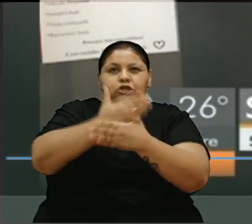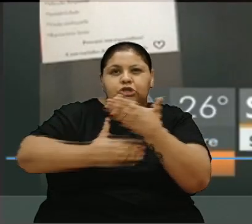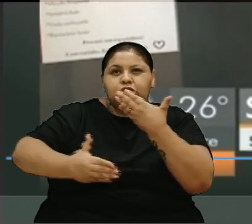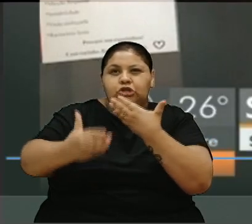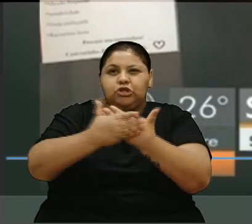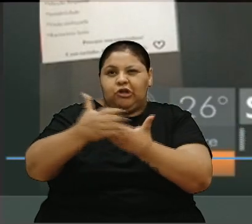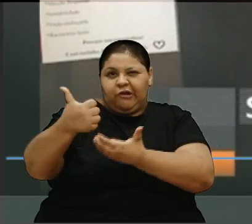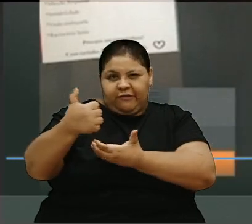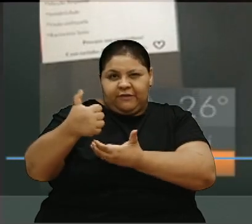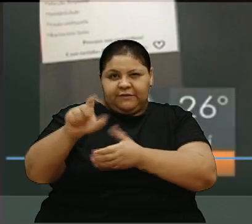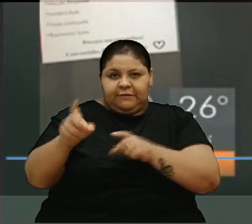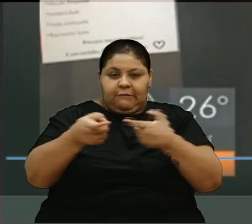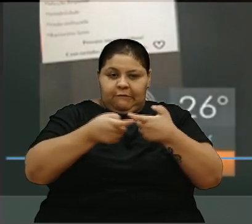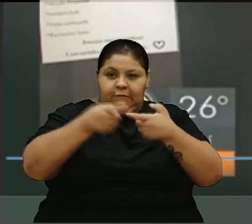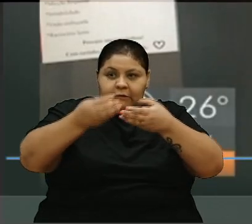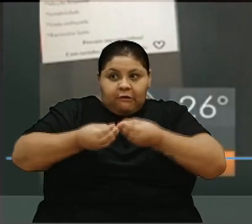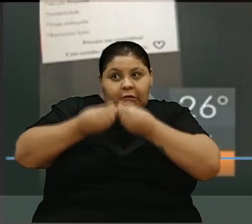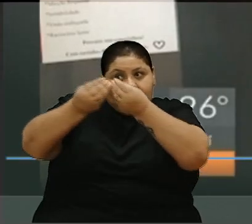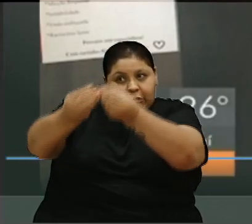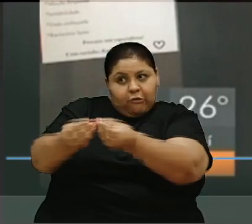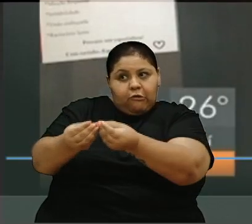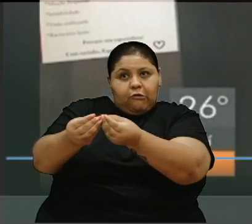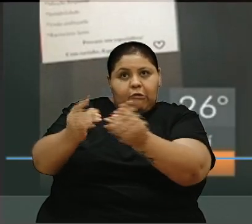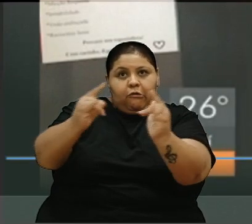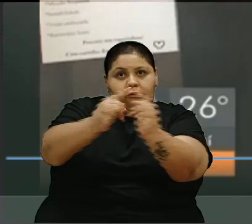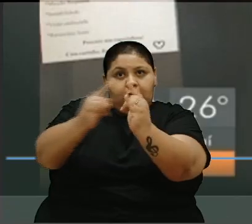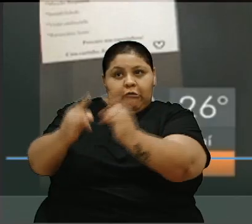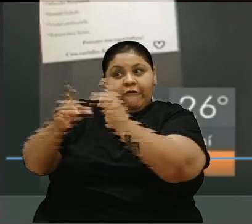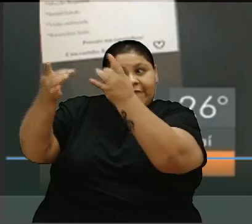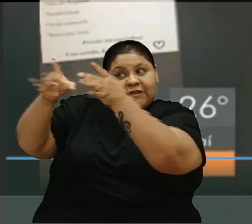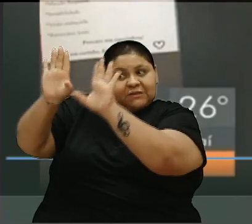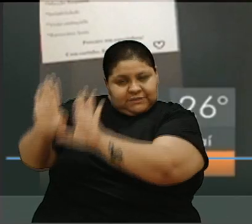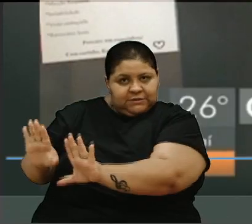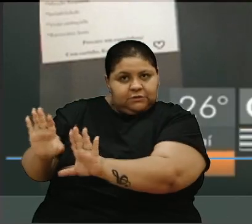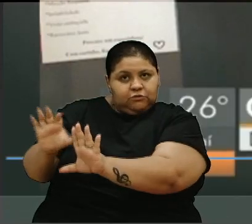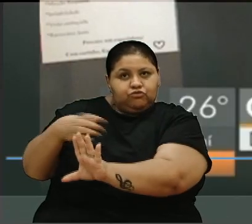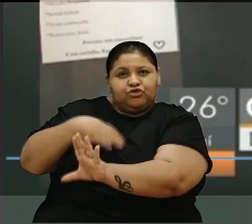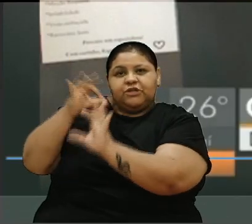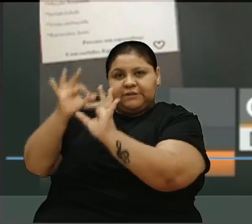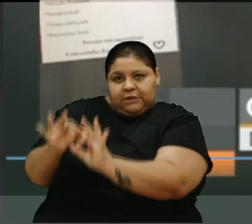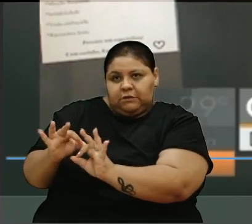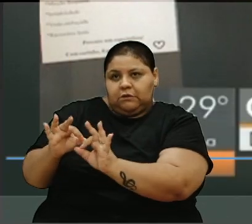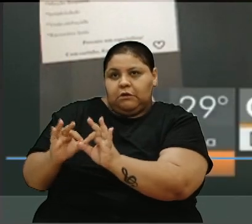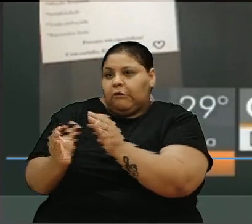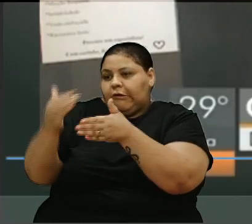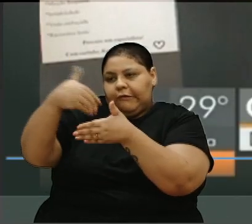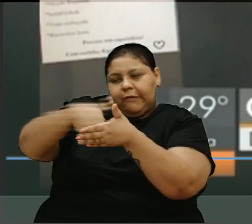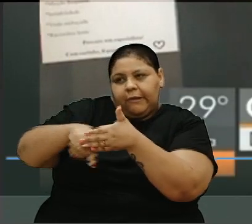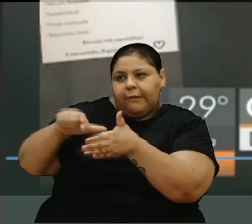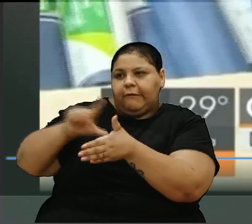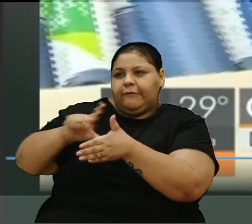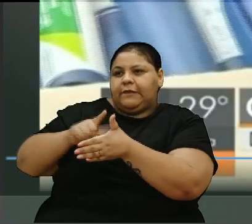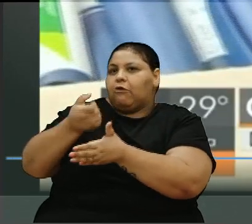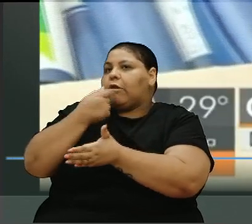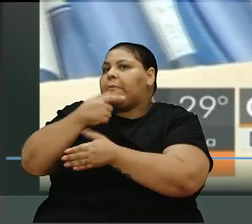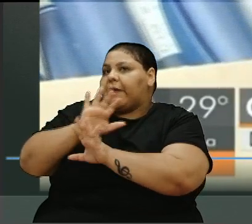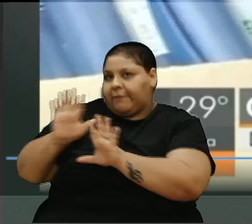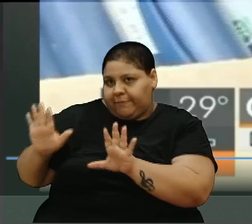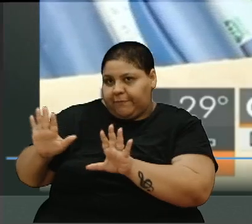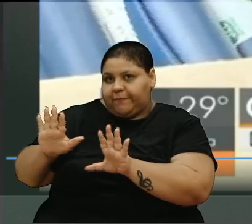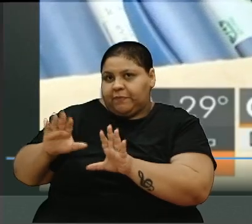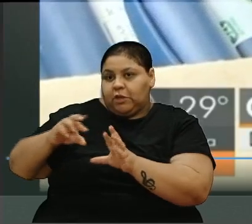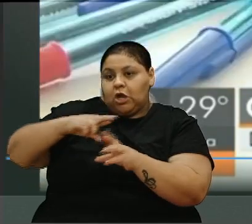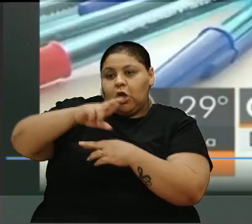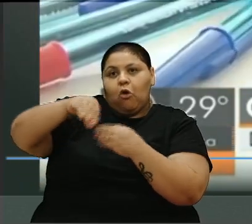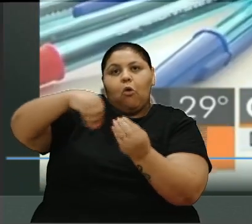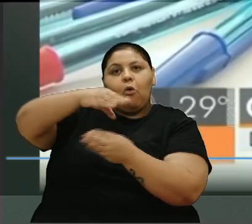vidro a gente vai encaminhar para o Pró-Saúde, que faz o descarte de forma correta, né? Porque ali dentro tem a questão da medicação. O plástico a